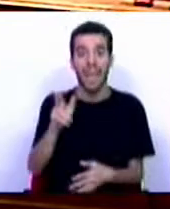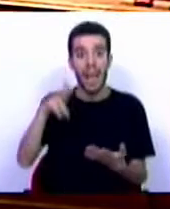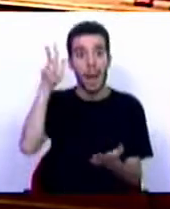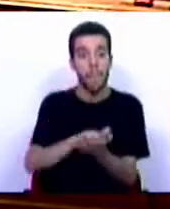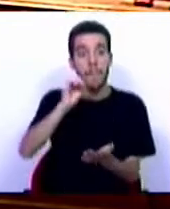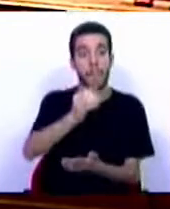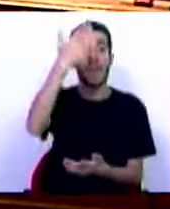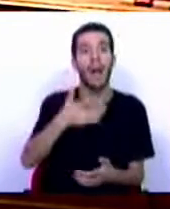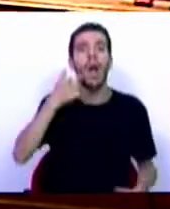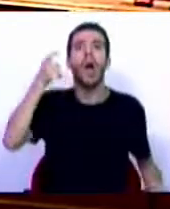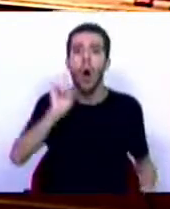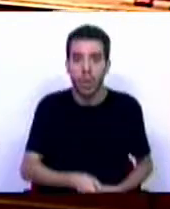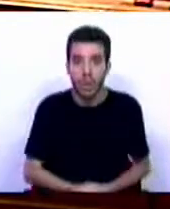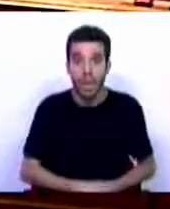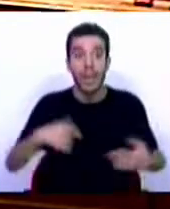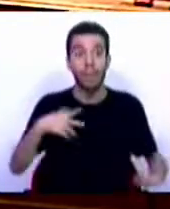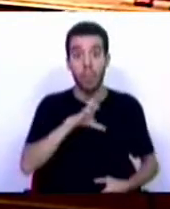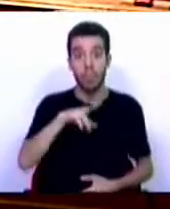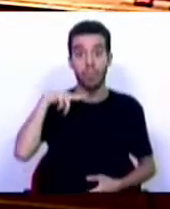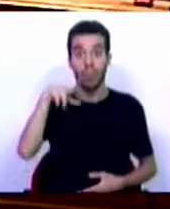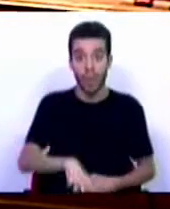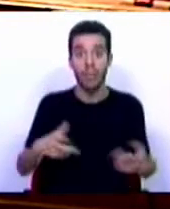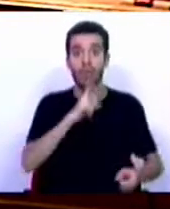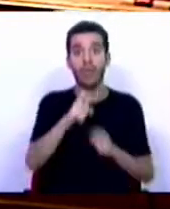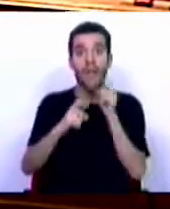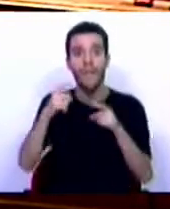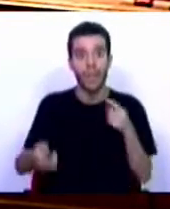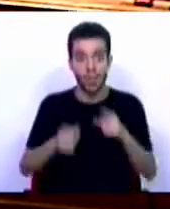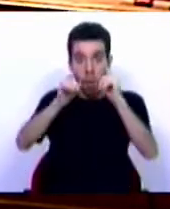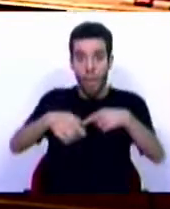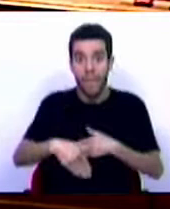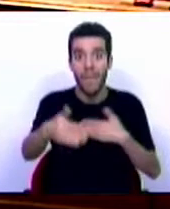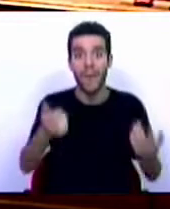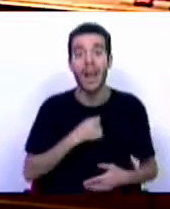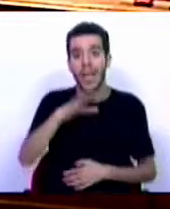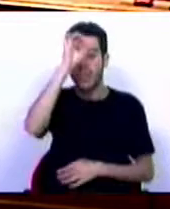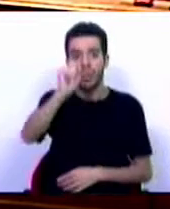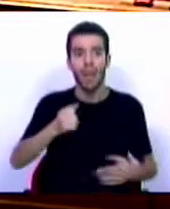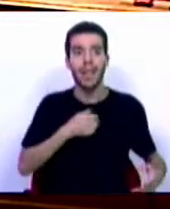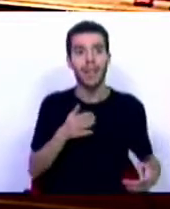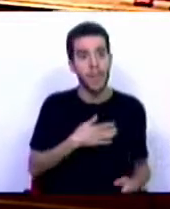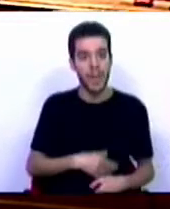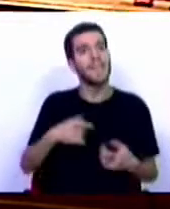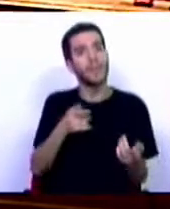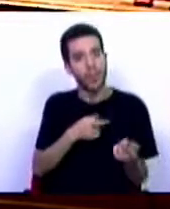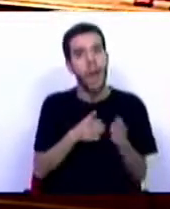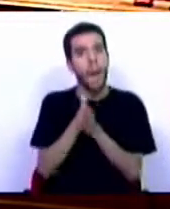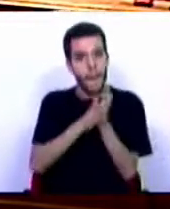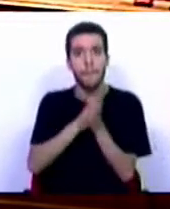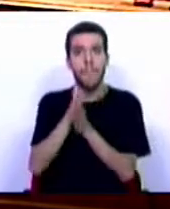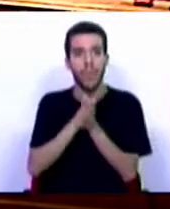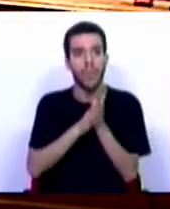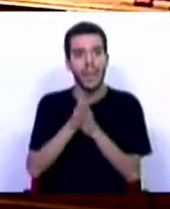Europa foi o português. Os avisos estão a sair e o Estado e as empresas saberão tirar o melhor partido desta